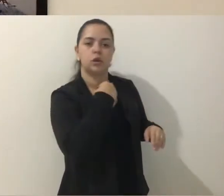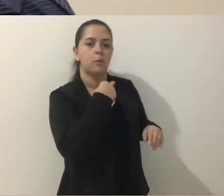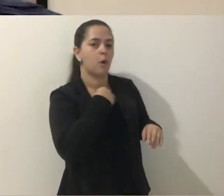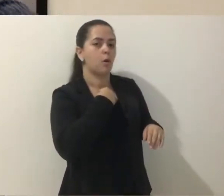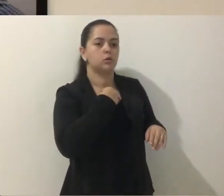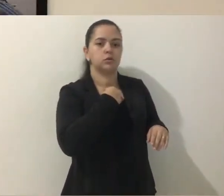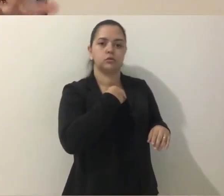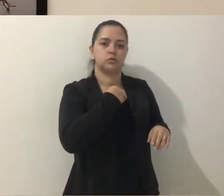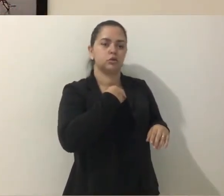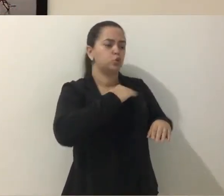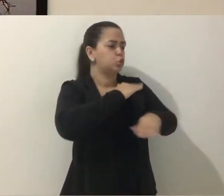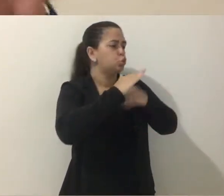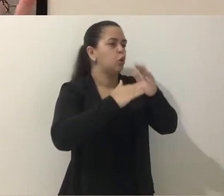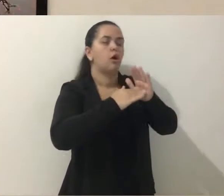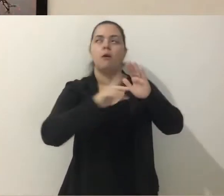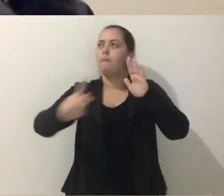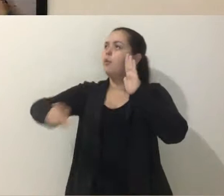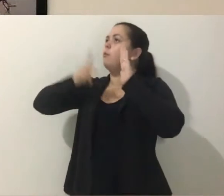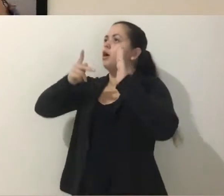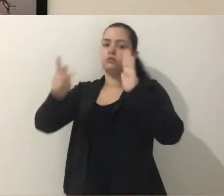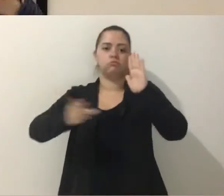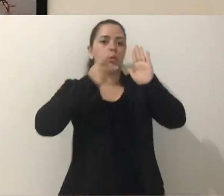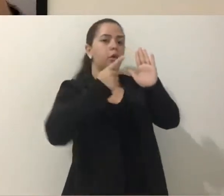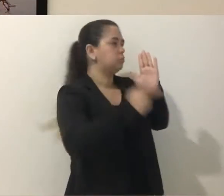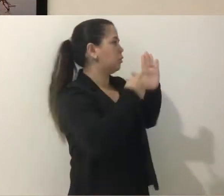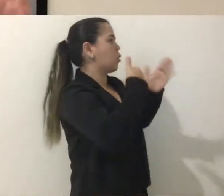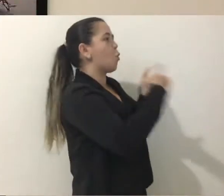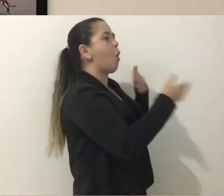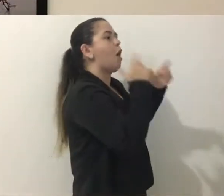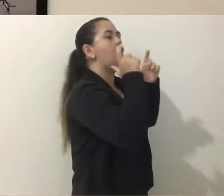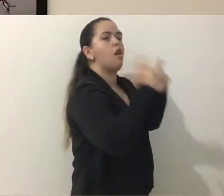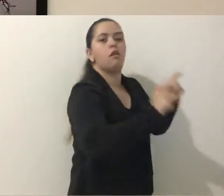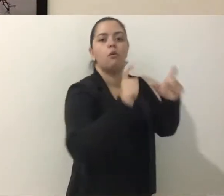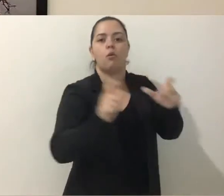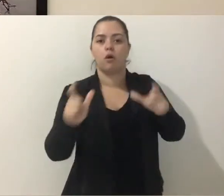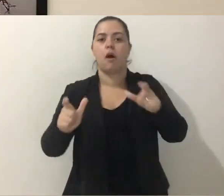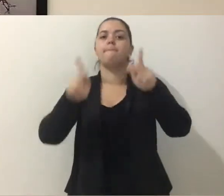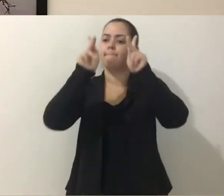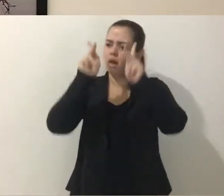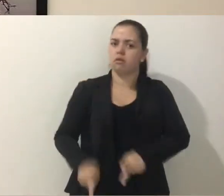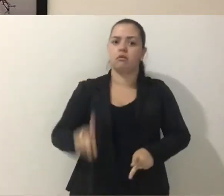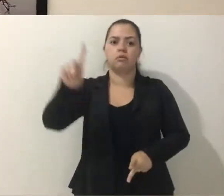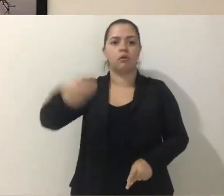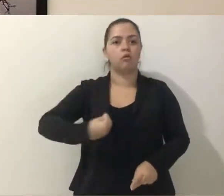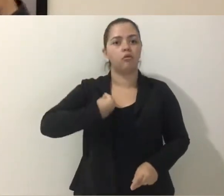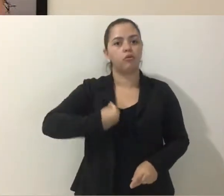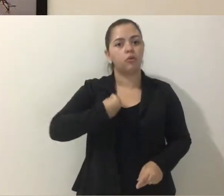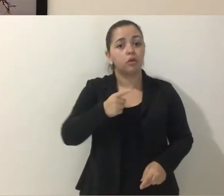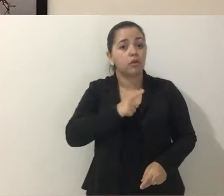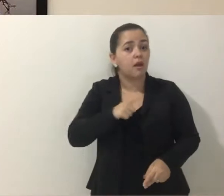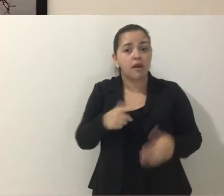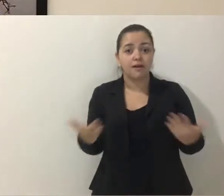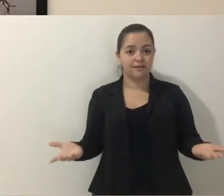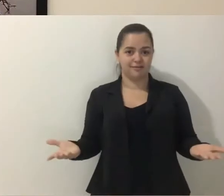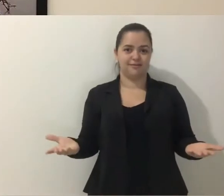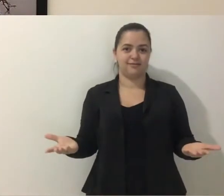dizendo, todos os lugares, aonde você estiver, qualquer juramento que você fizer, você vai estar na presença de Deus. Eram os artifícios